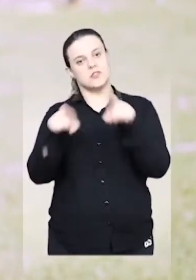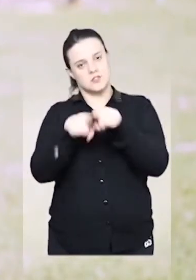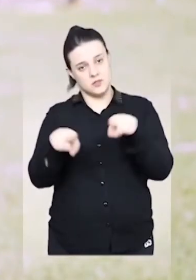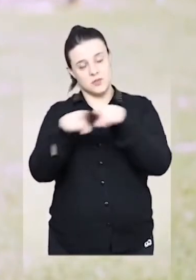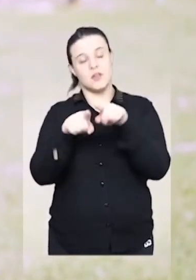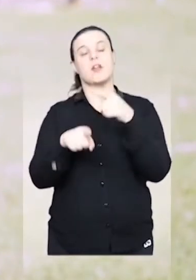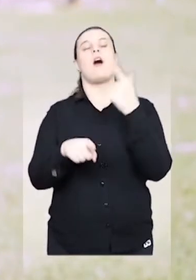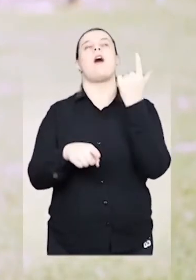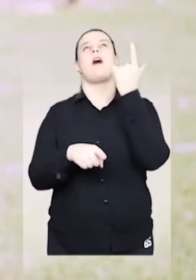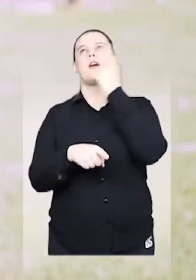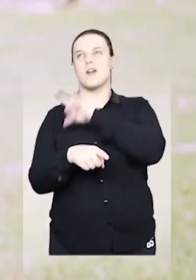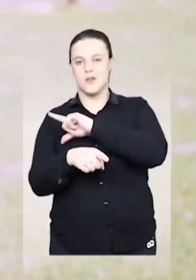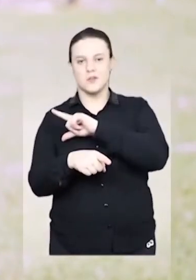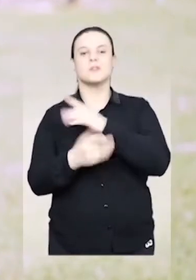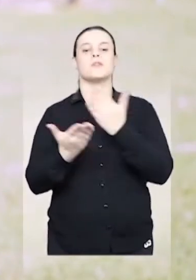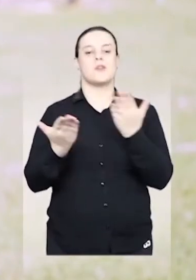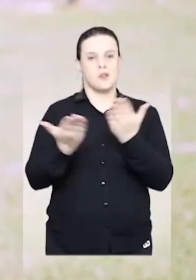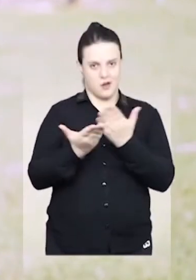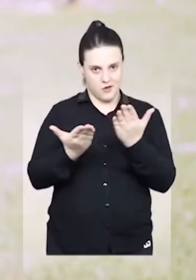onde eu finalmente poderia